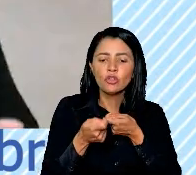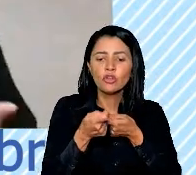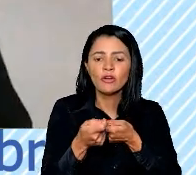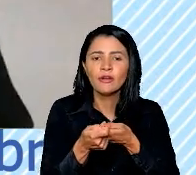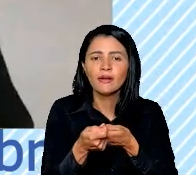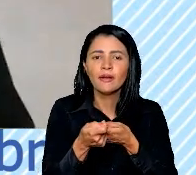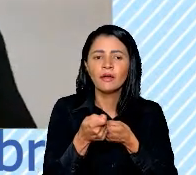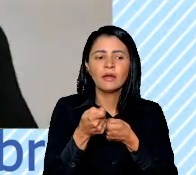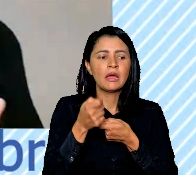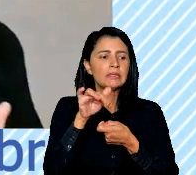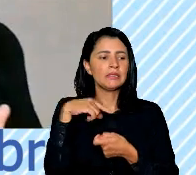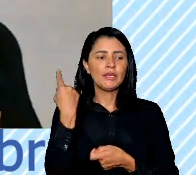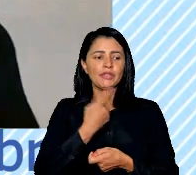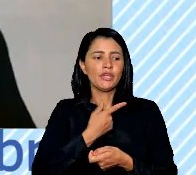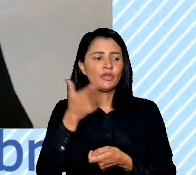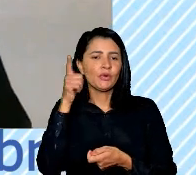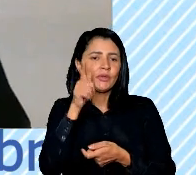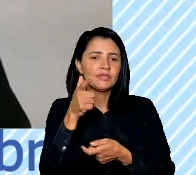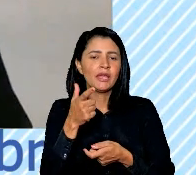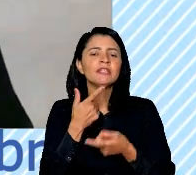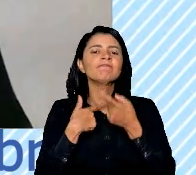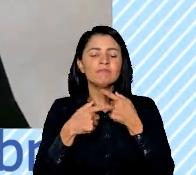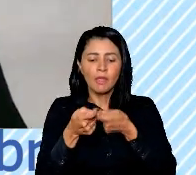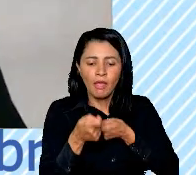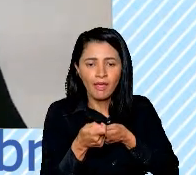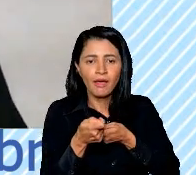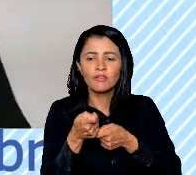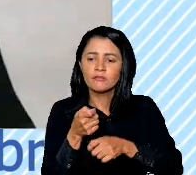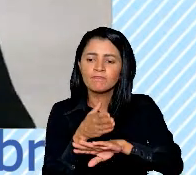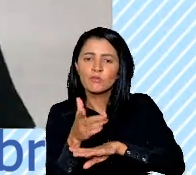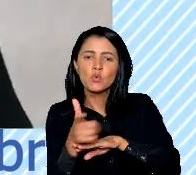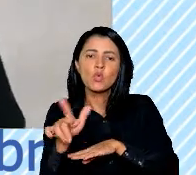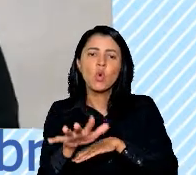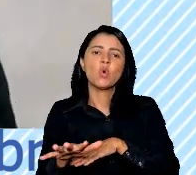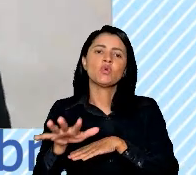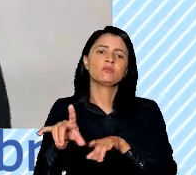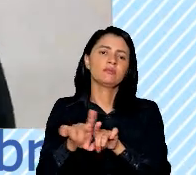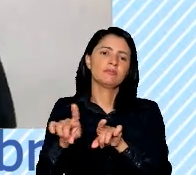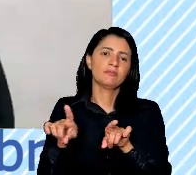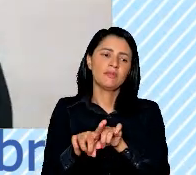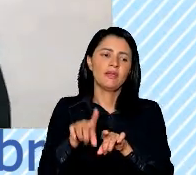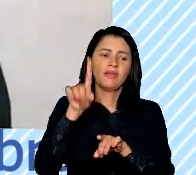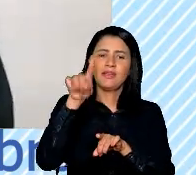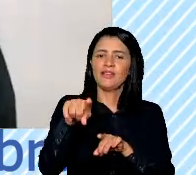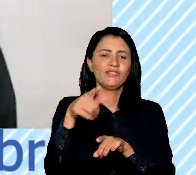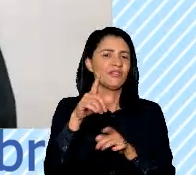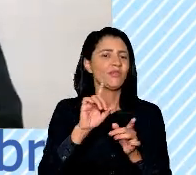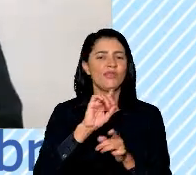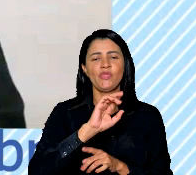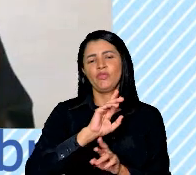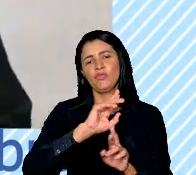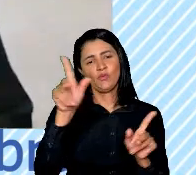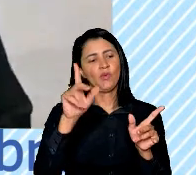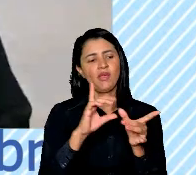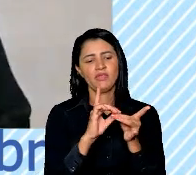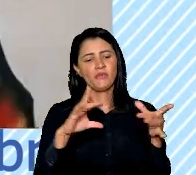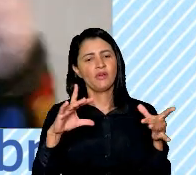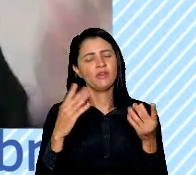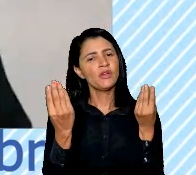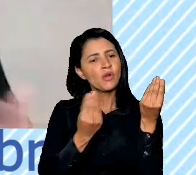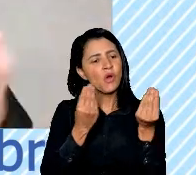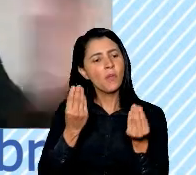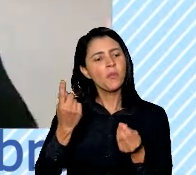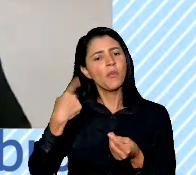não contemos os nossos desejos, nós estamos também invadindo a esfera do outro, e isso não é democrático. Então, como nós